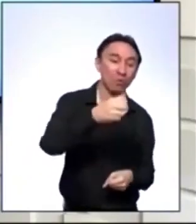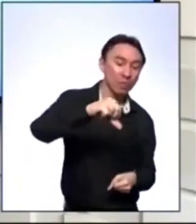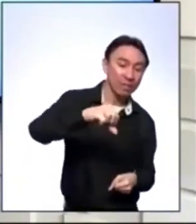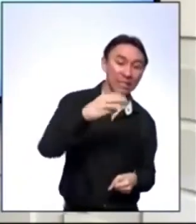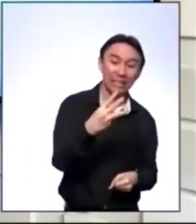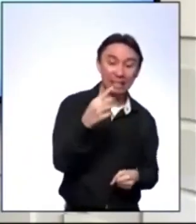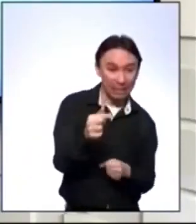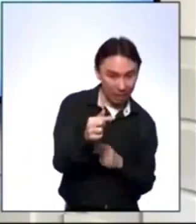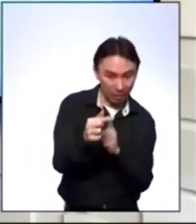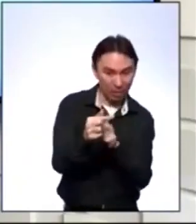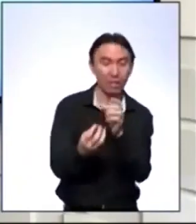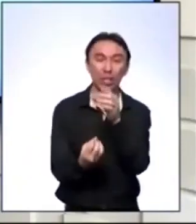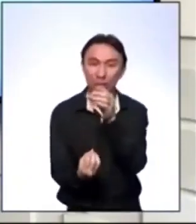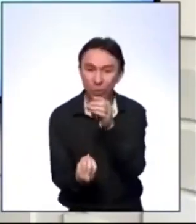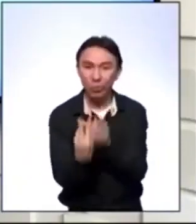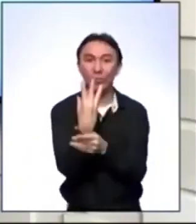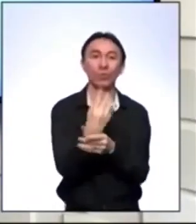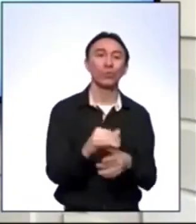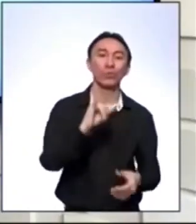Histórico e Artístico Nacional,